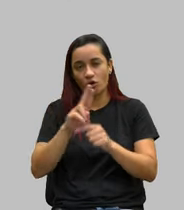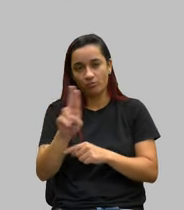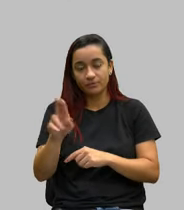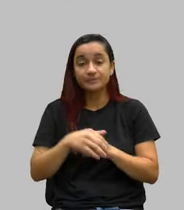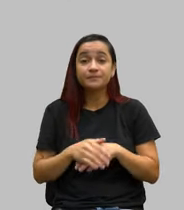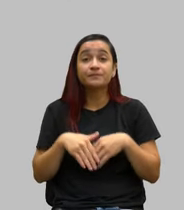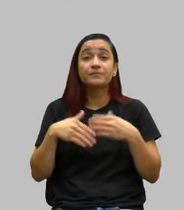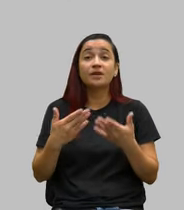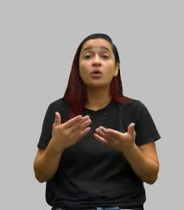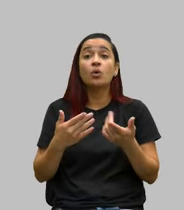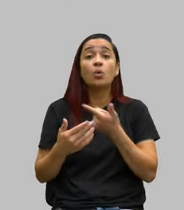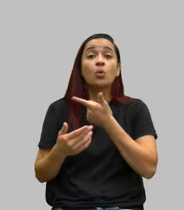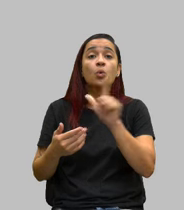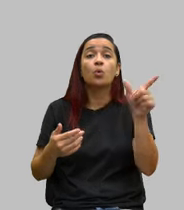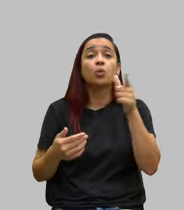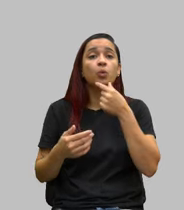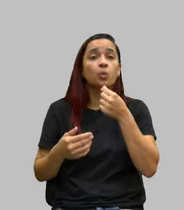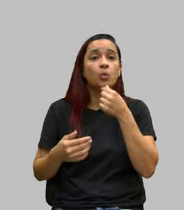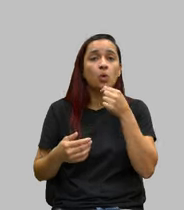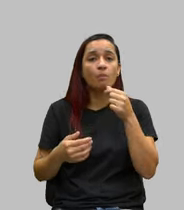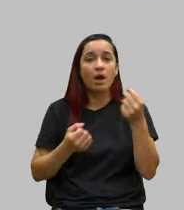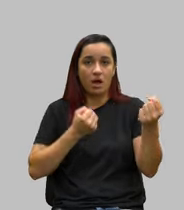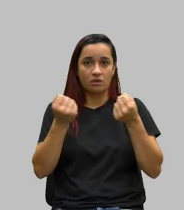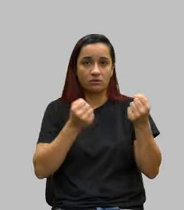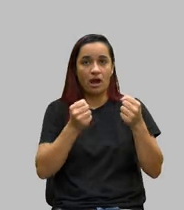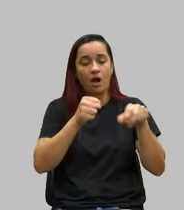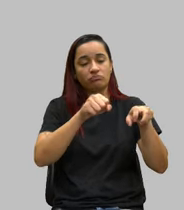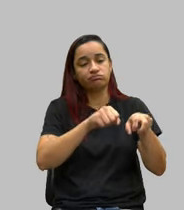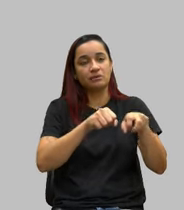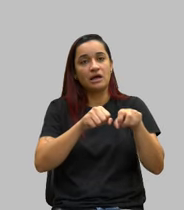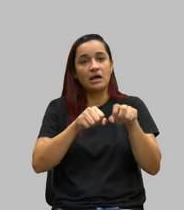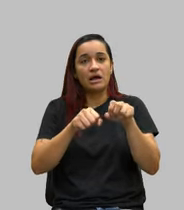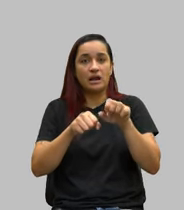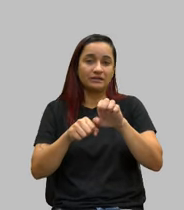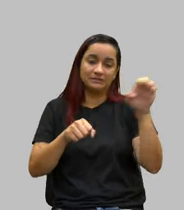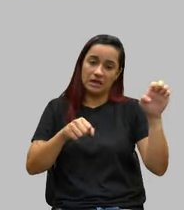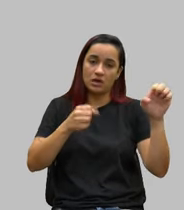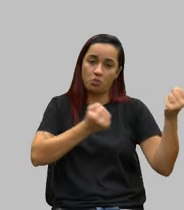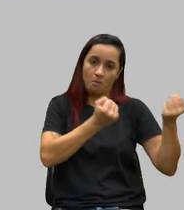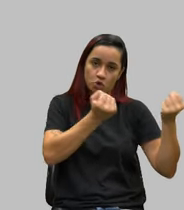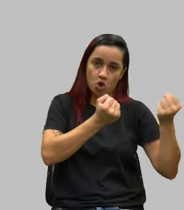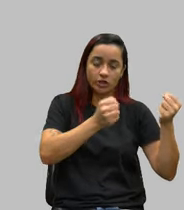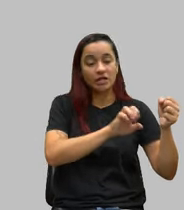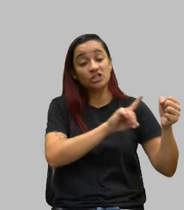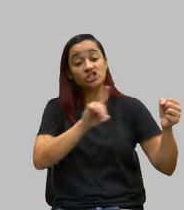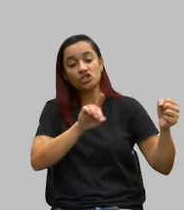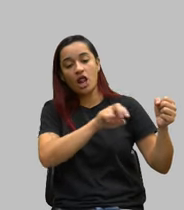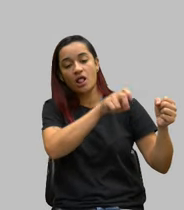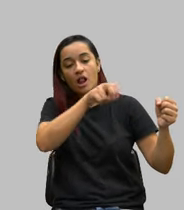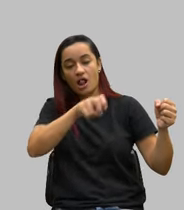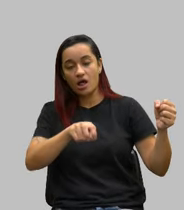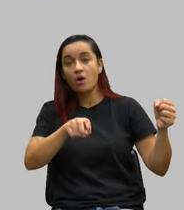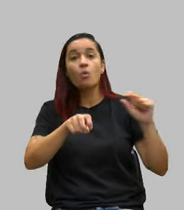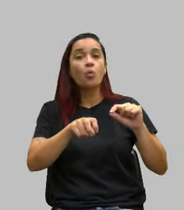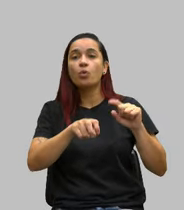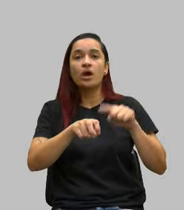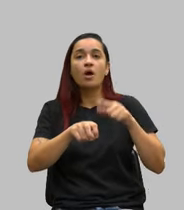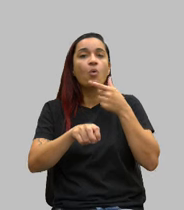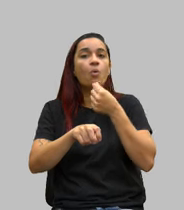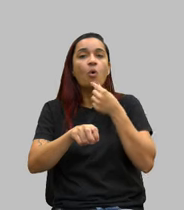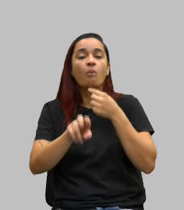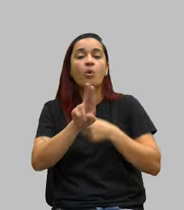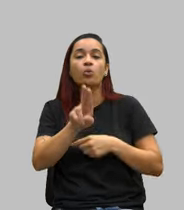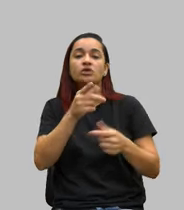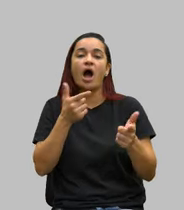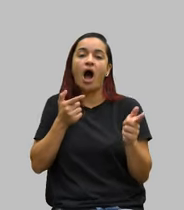do lado direito ali da caminhonete que a gente tá visualizando lado esquerda é o motorista do lado direito tem a escolta a famosa escolta que é o cara que tá armado